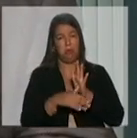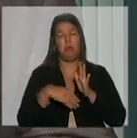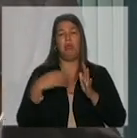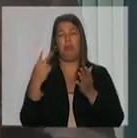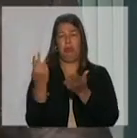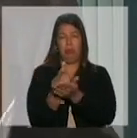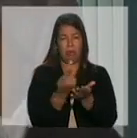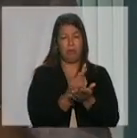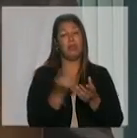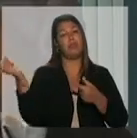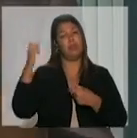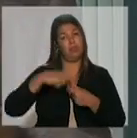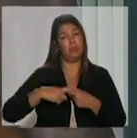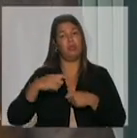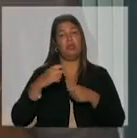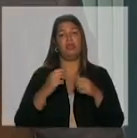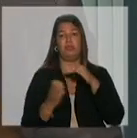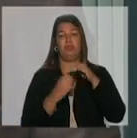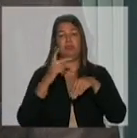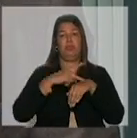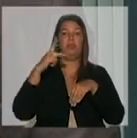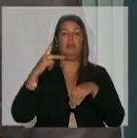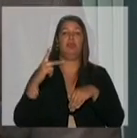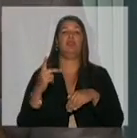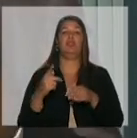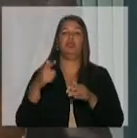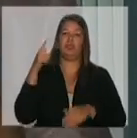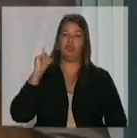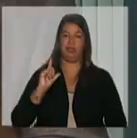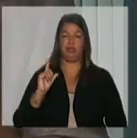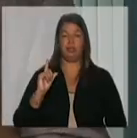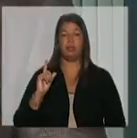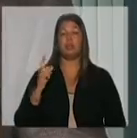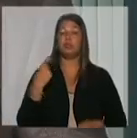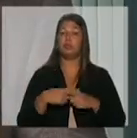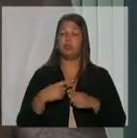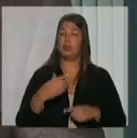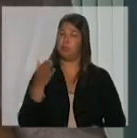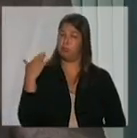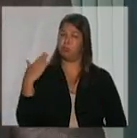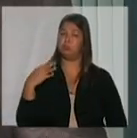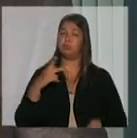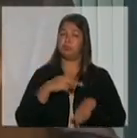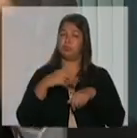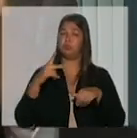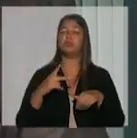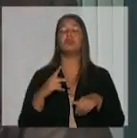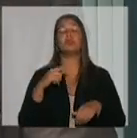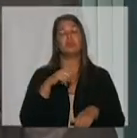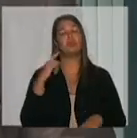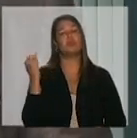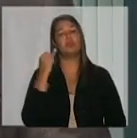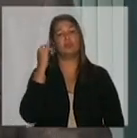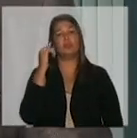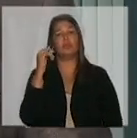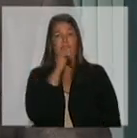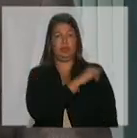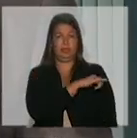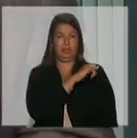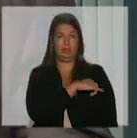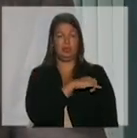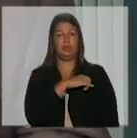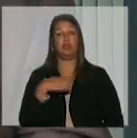quadrilha, e volte a ter a Petrobras que a gente teve antes. Que teve uma Petrobras que realmente foi importante para o estado do Rio de